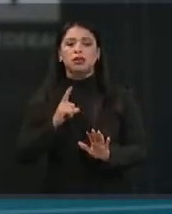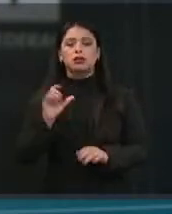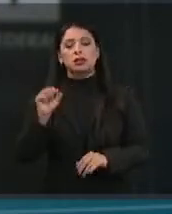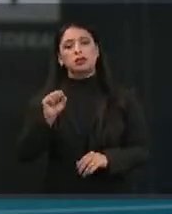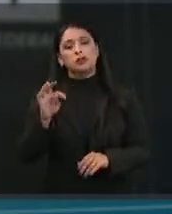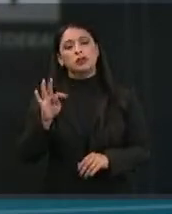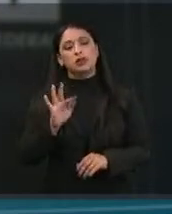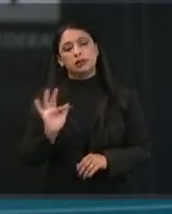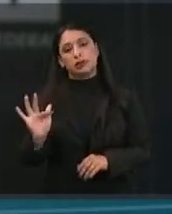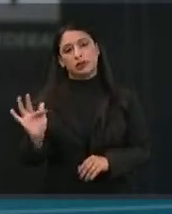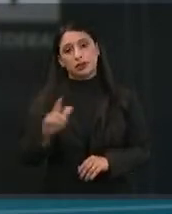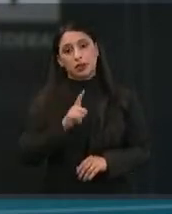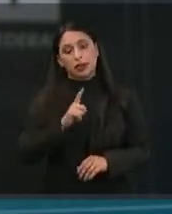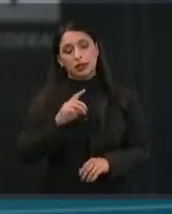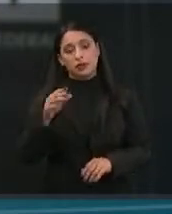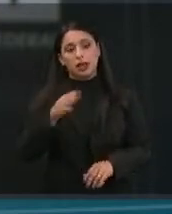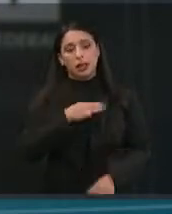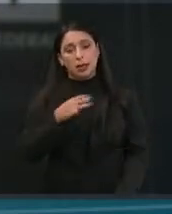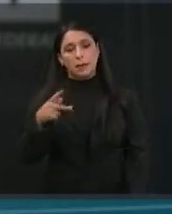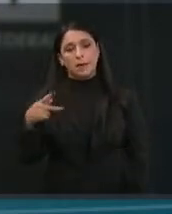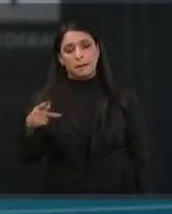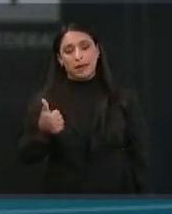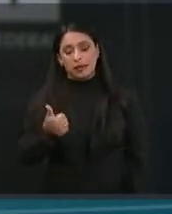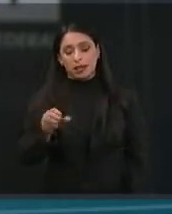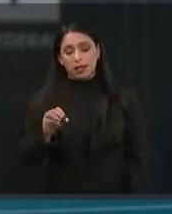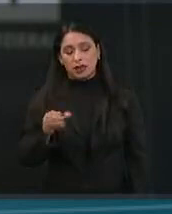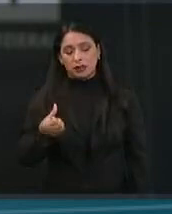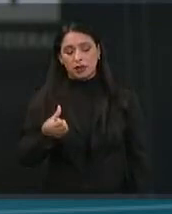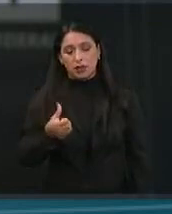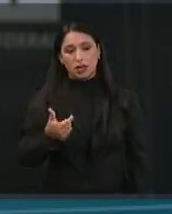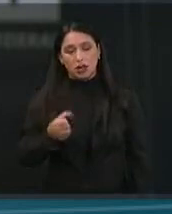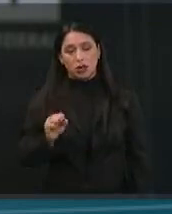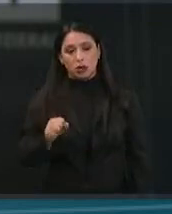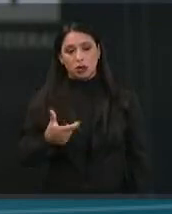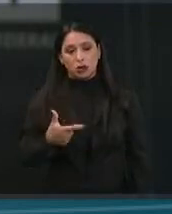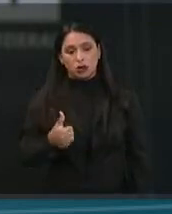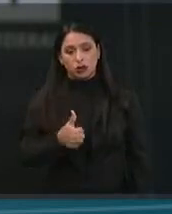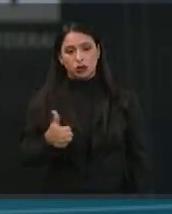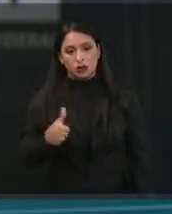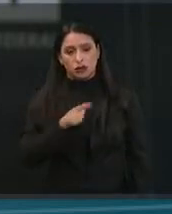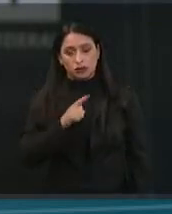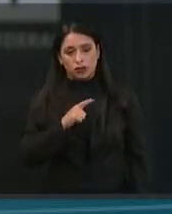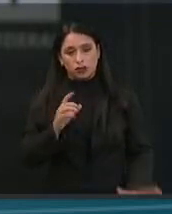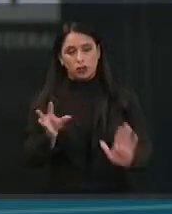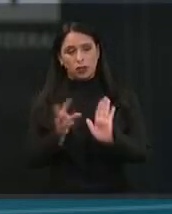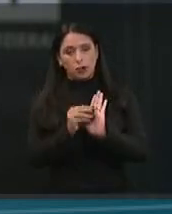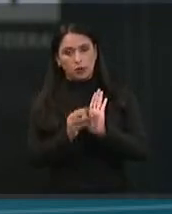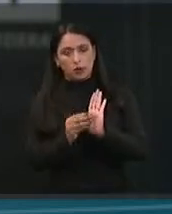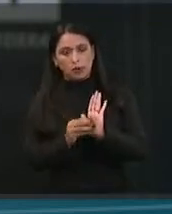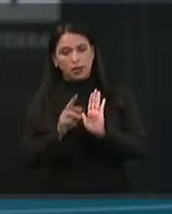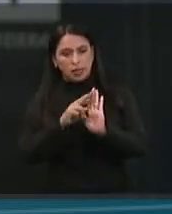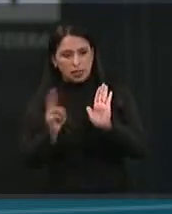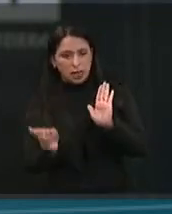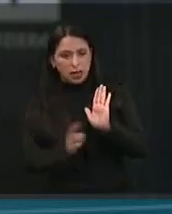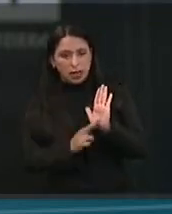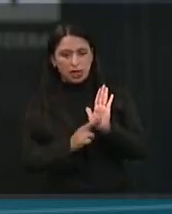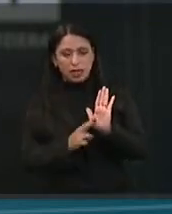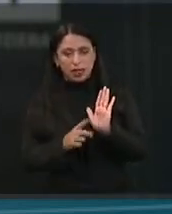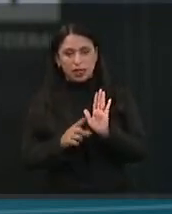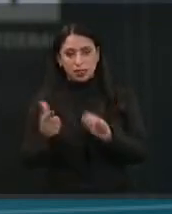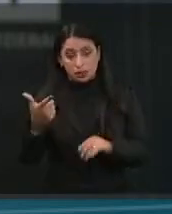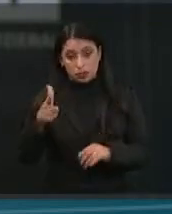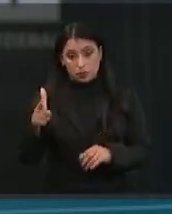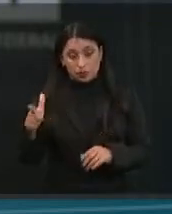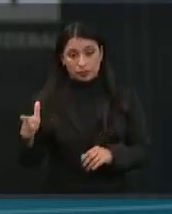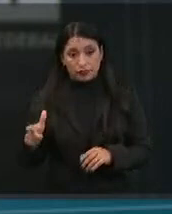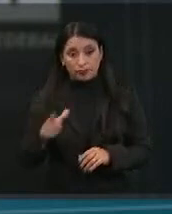MP 1068 de 21, a moderação de conteúdo, aí entendida como elaboração e aplicação de regras sobre a expressão de terceiros,